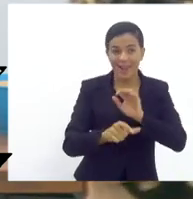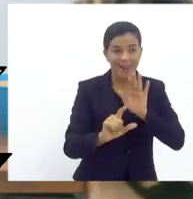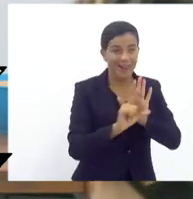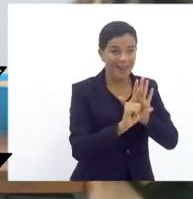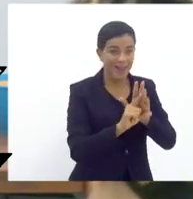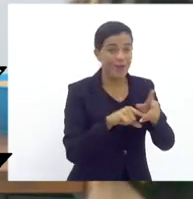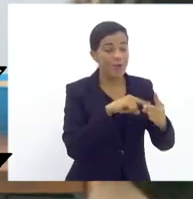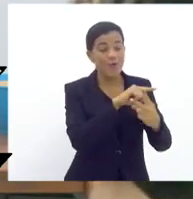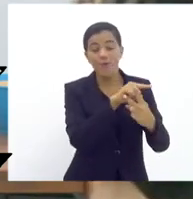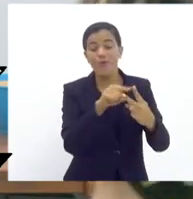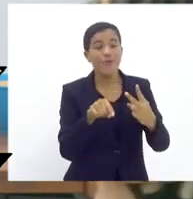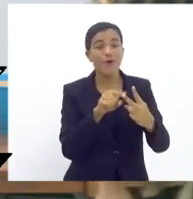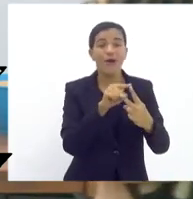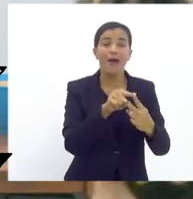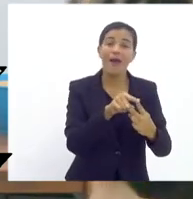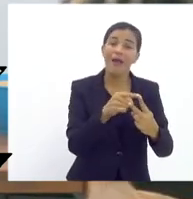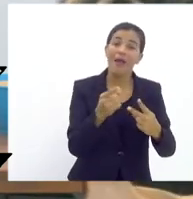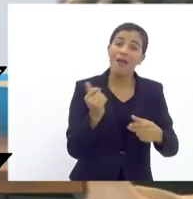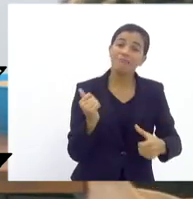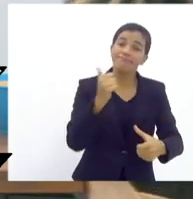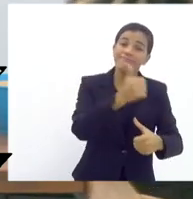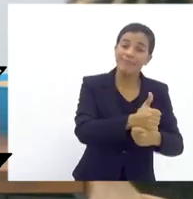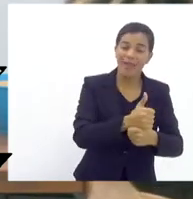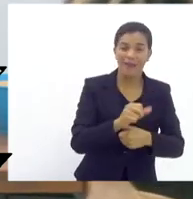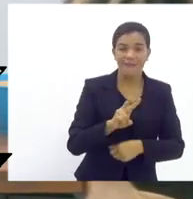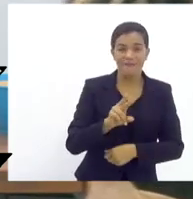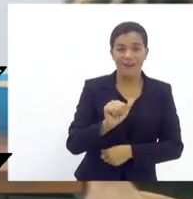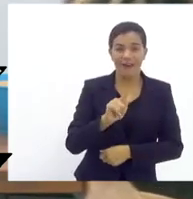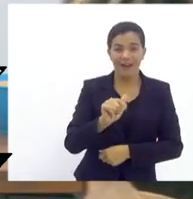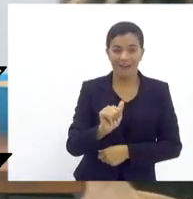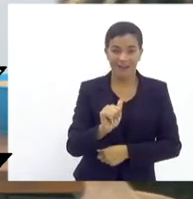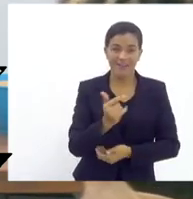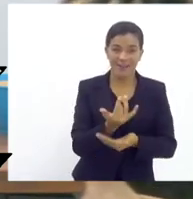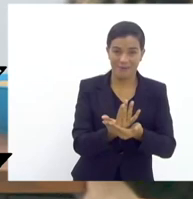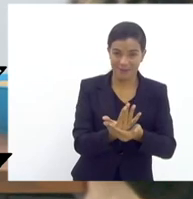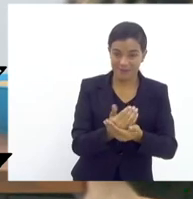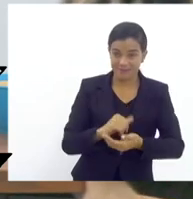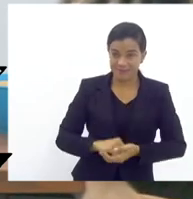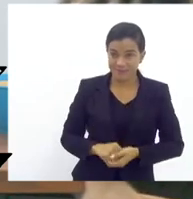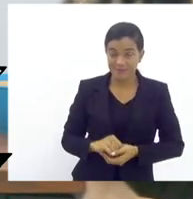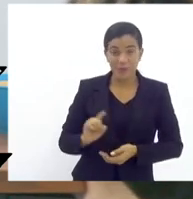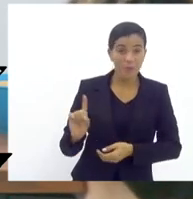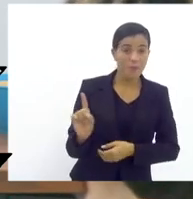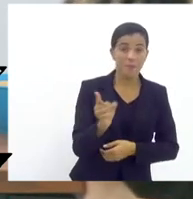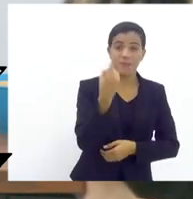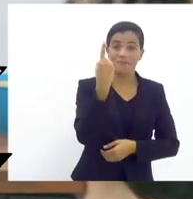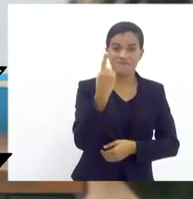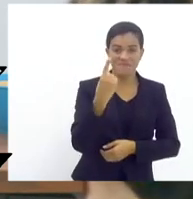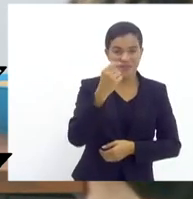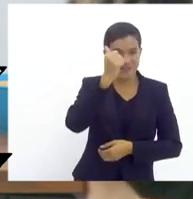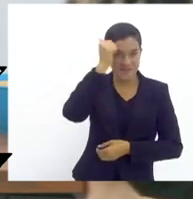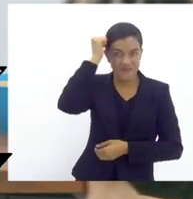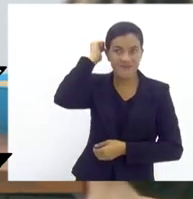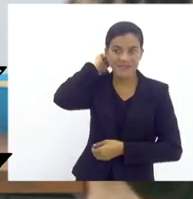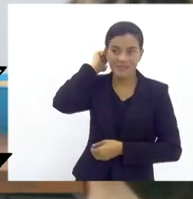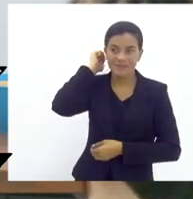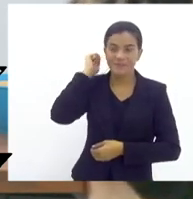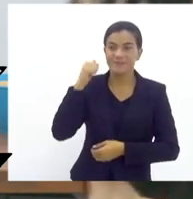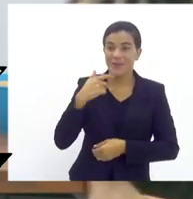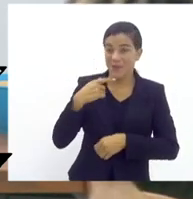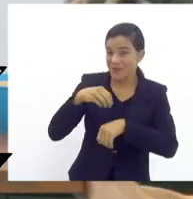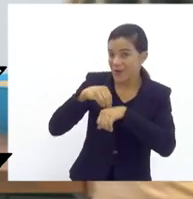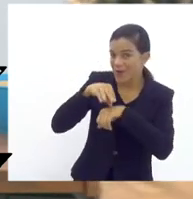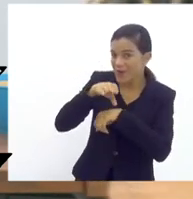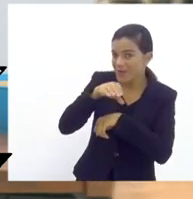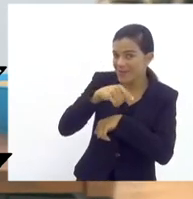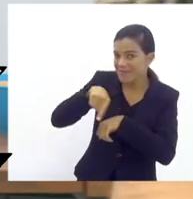vaga remanescentes então a UERJ vai ter o seu primeiro vestibular agora e eu vou contar uma coisa para